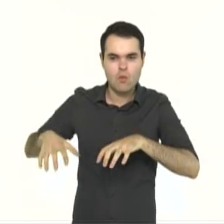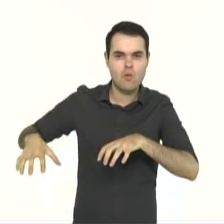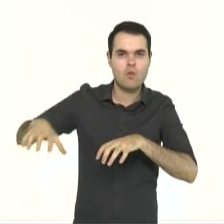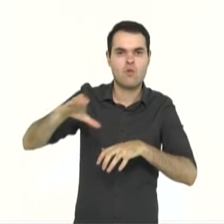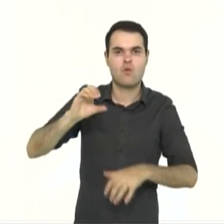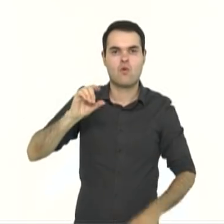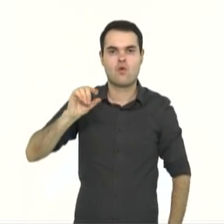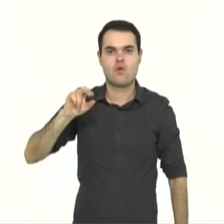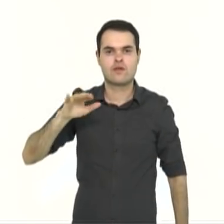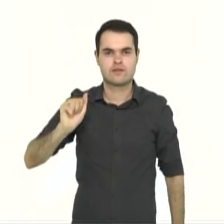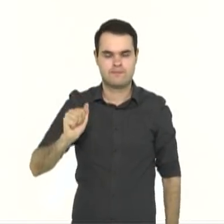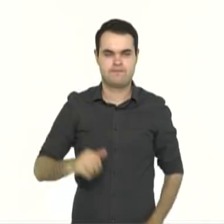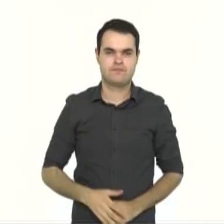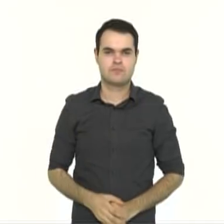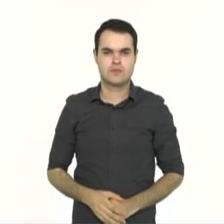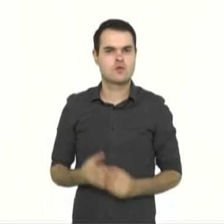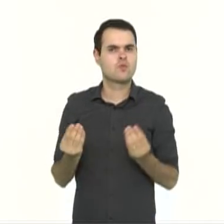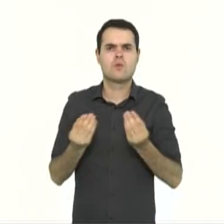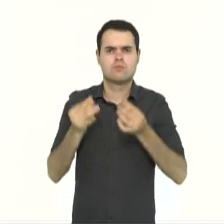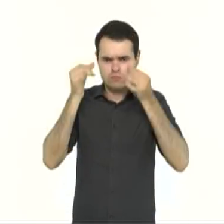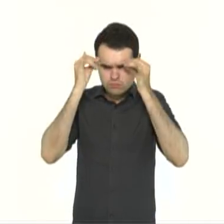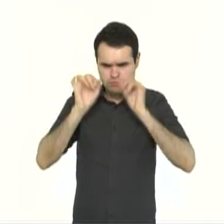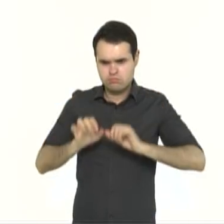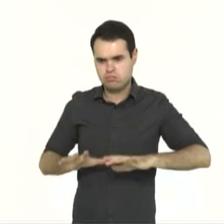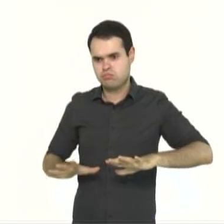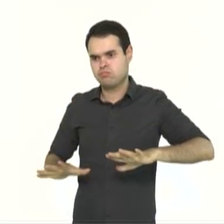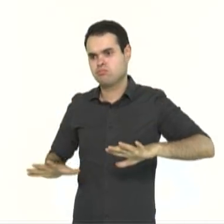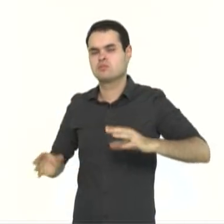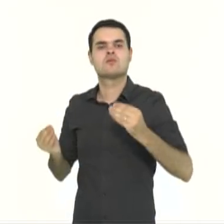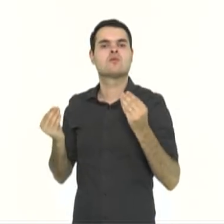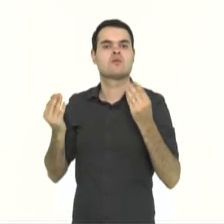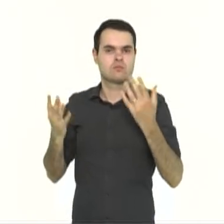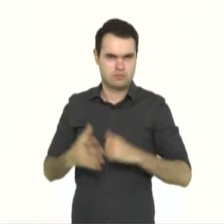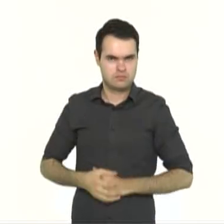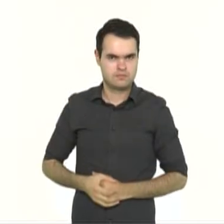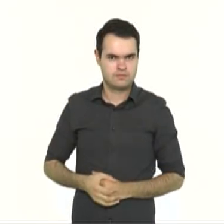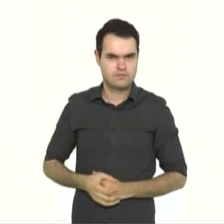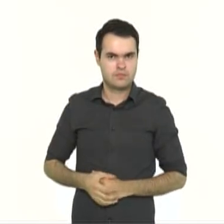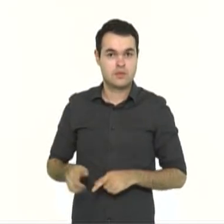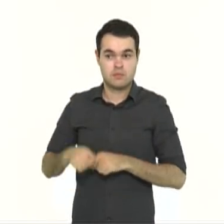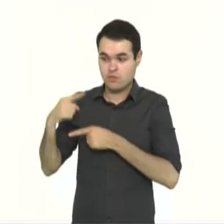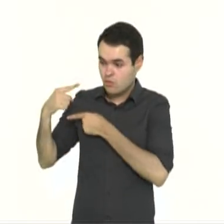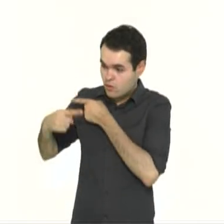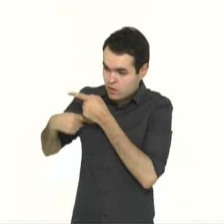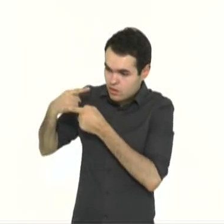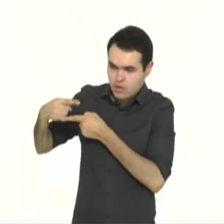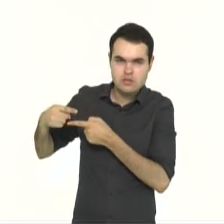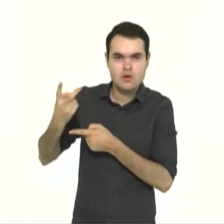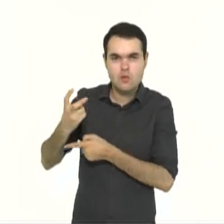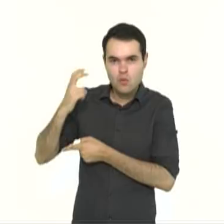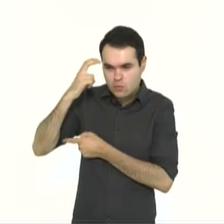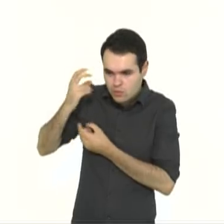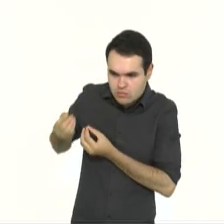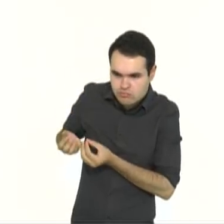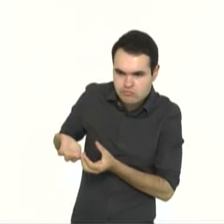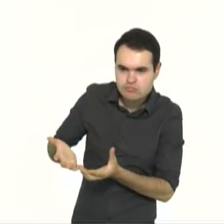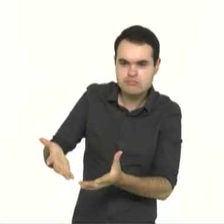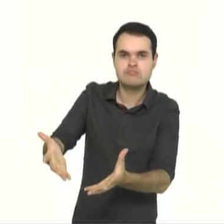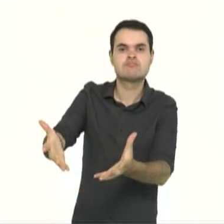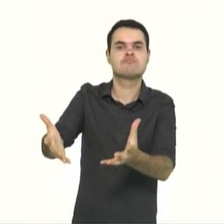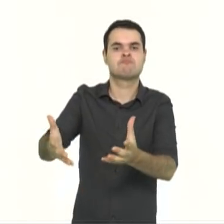como ocorreu a expansão do gado nesse território, no nosso território colonial. E a herança cultural da